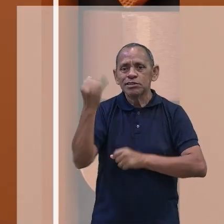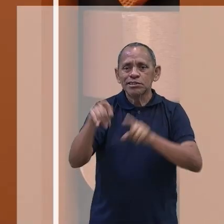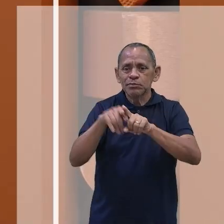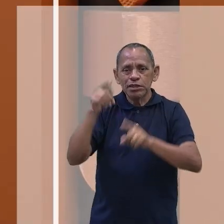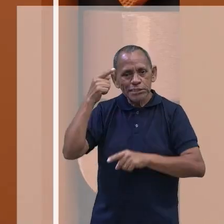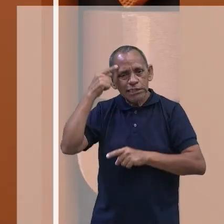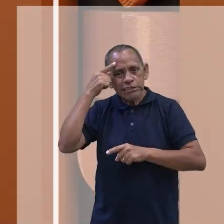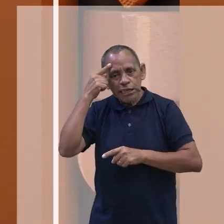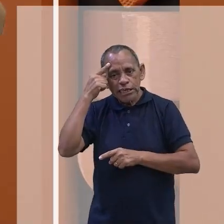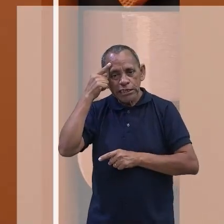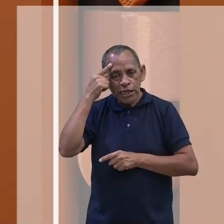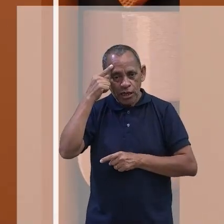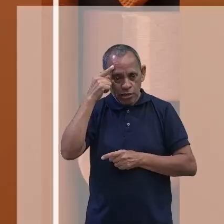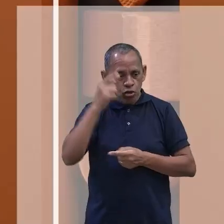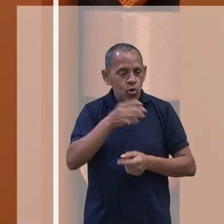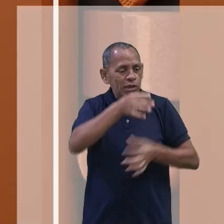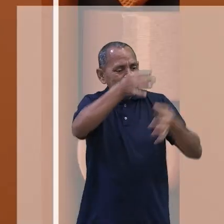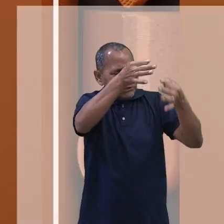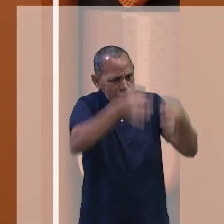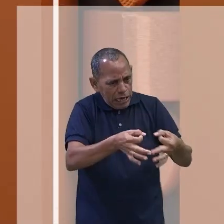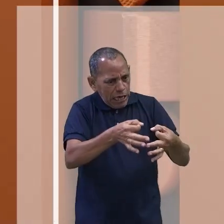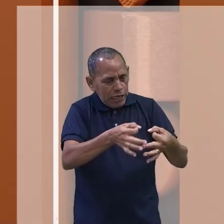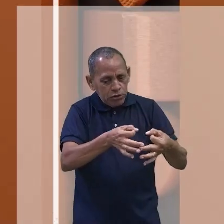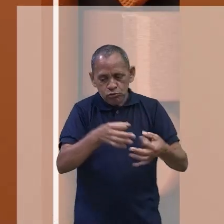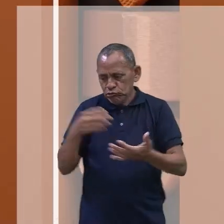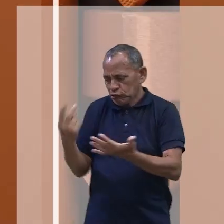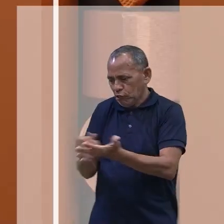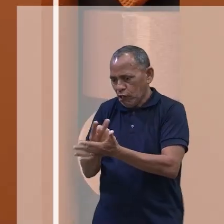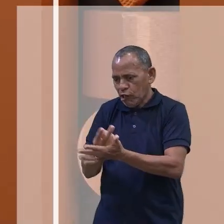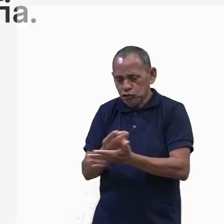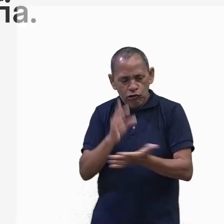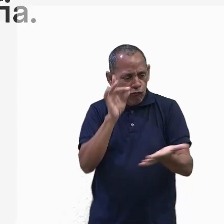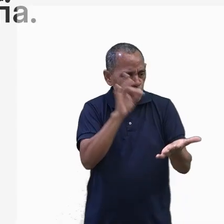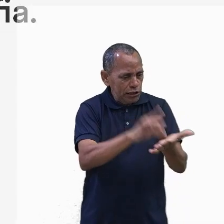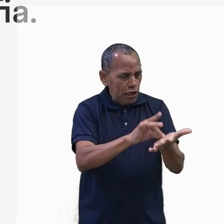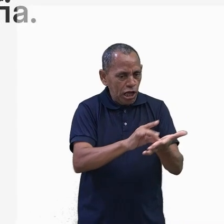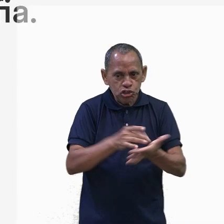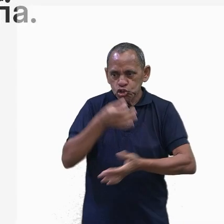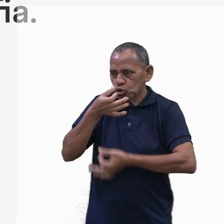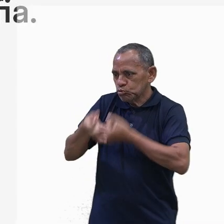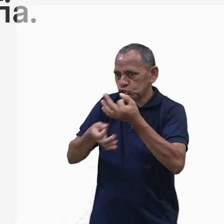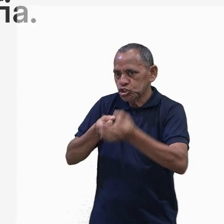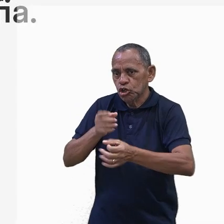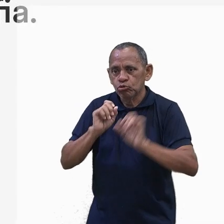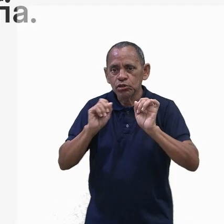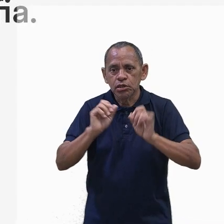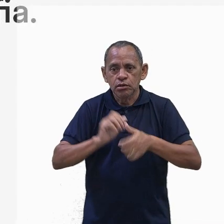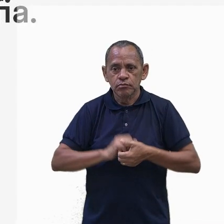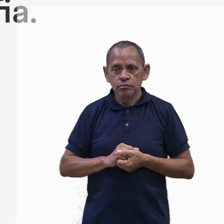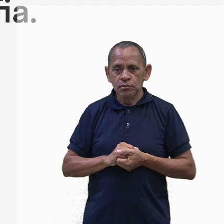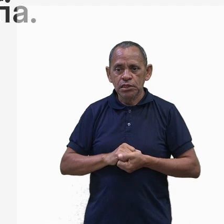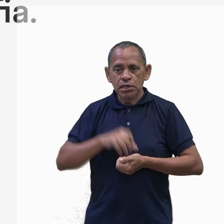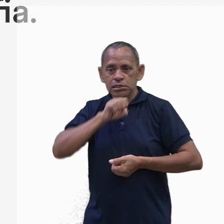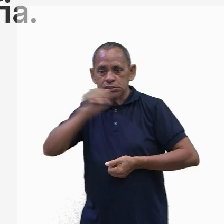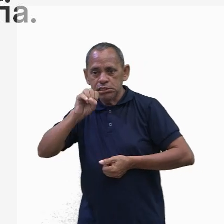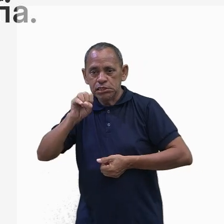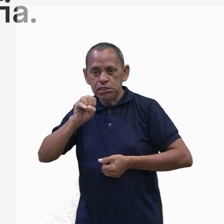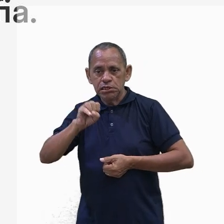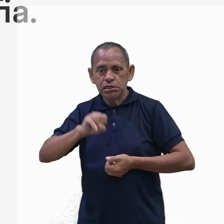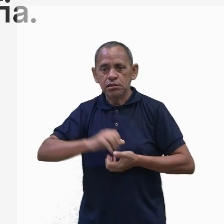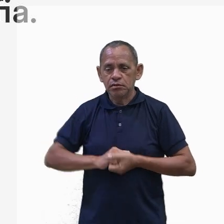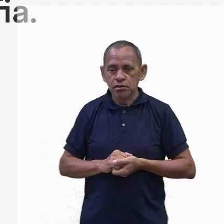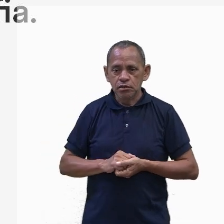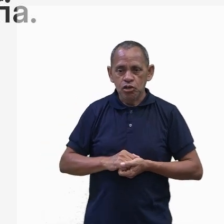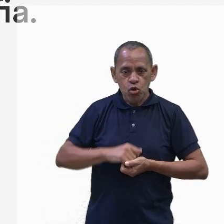que é errado, tá? O que é verdade e o que é opinião. Vamos lá. Então, olha só. Se o ser é imutável,